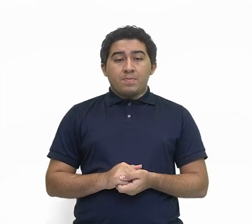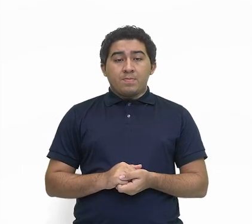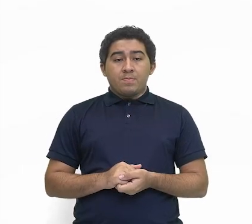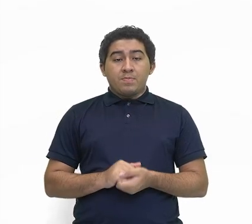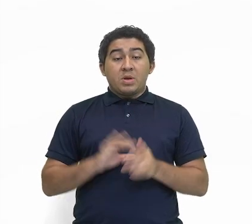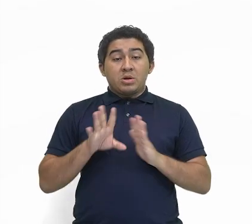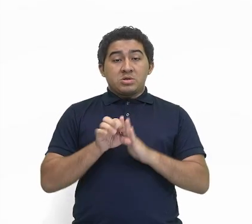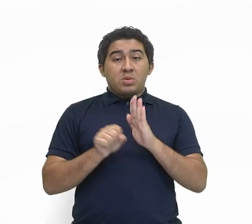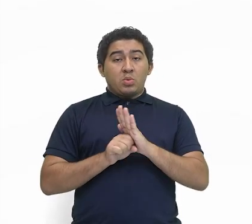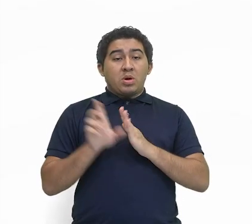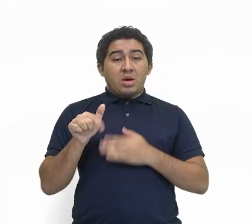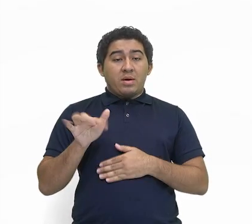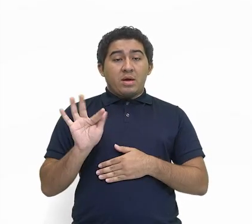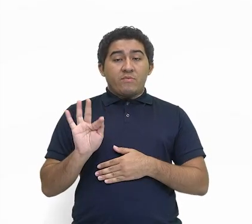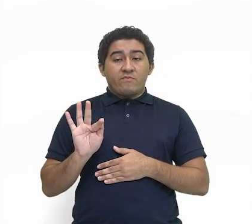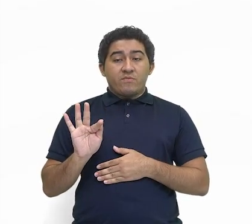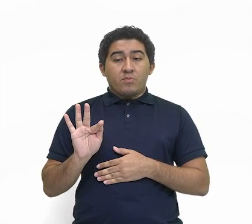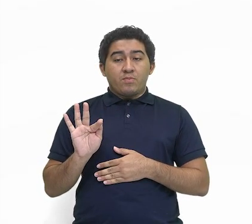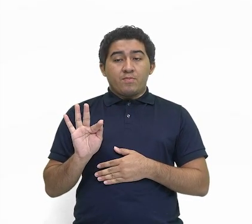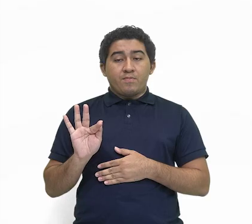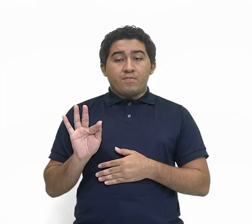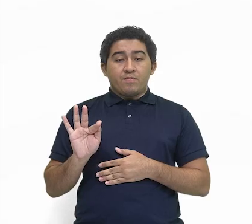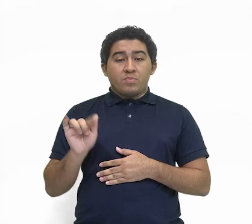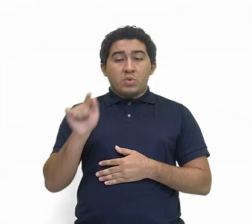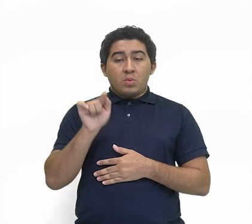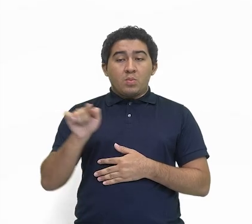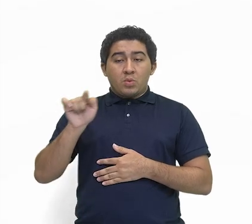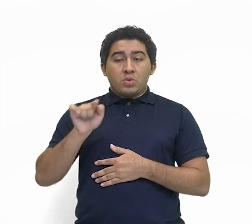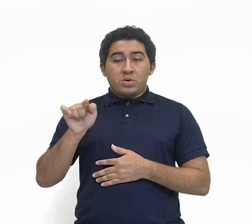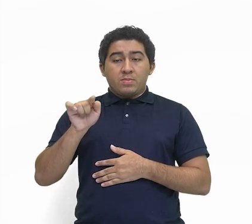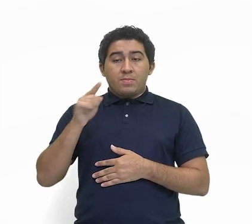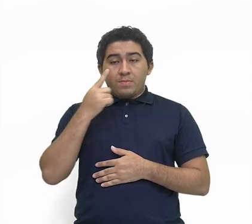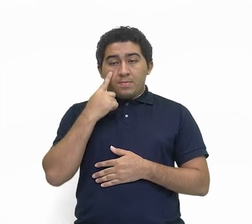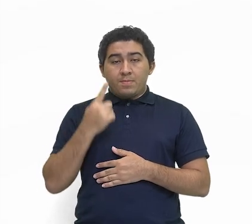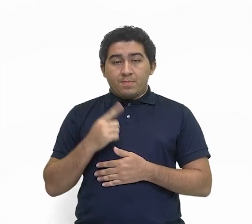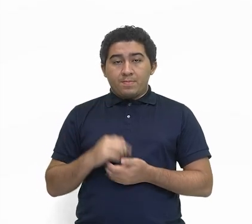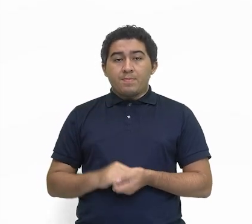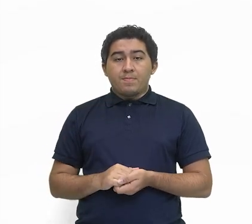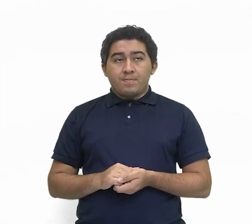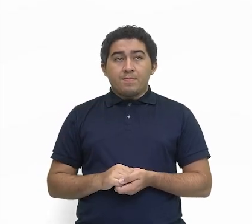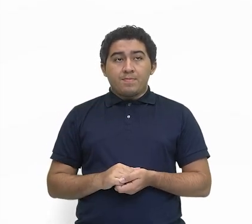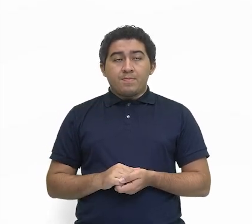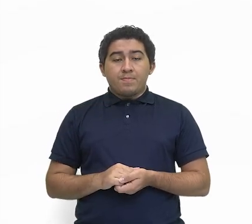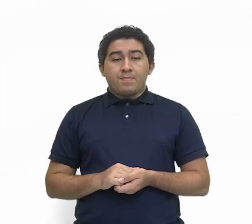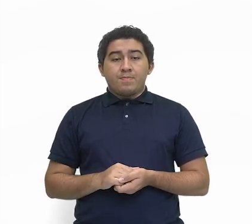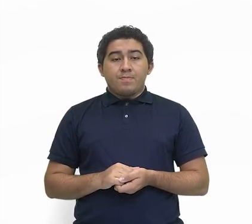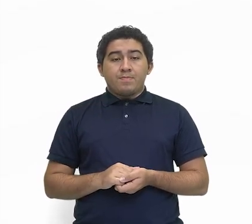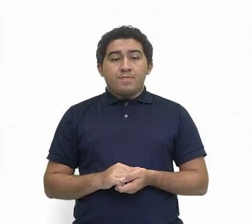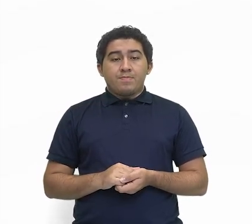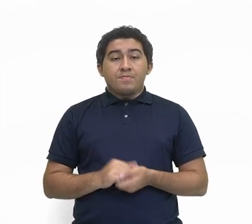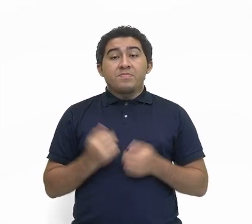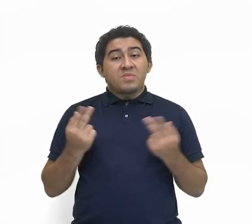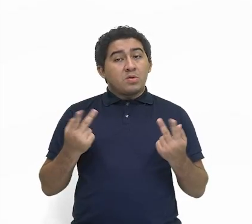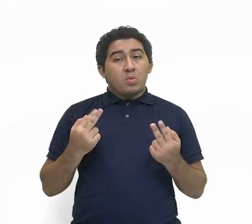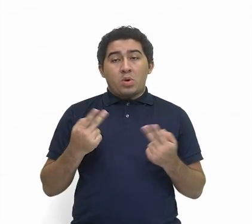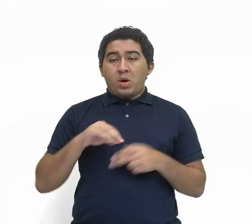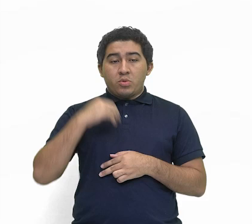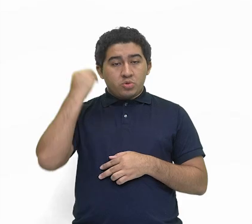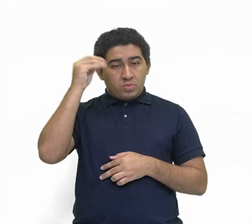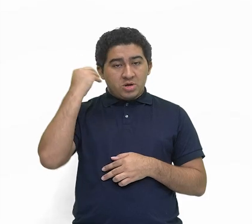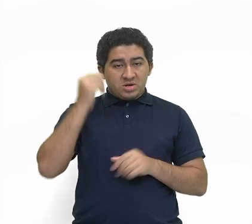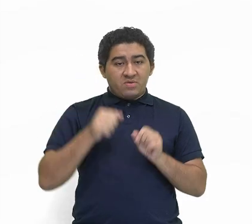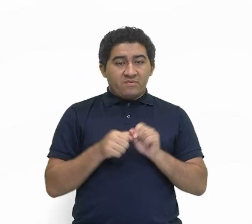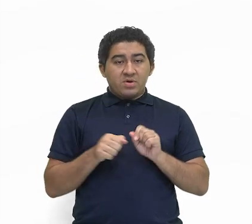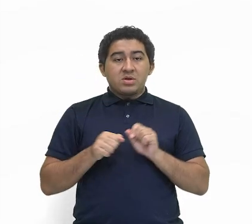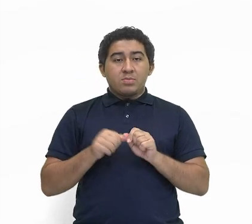símbolo é a bolinha aqui na frente e o F depois. Aí está a mesma experiência feita por